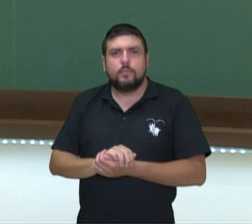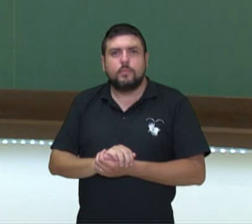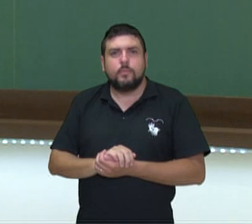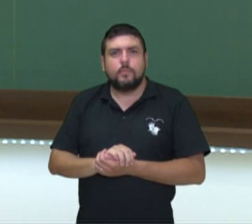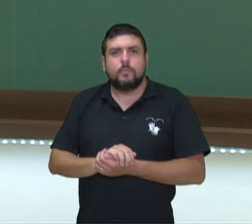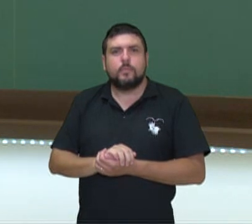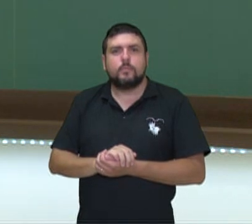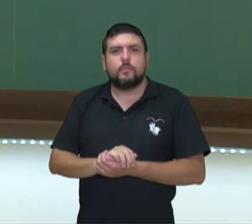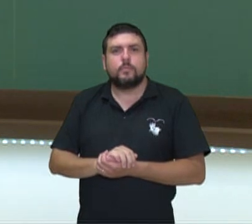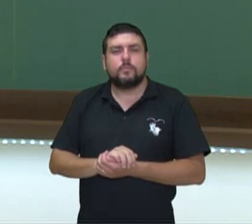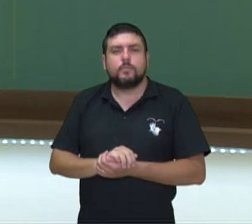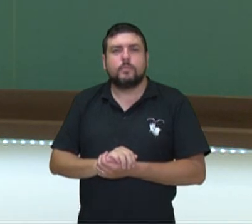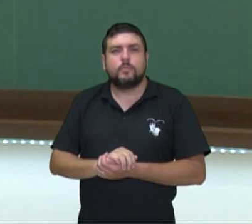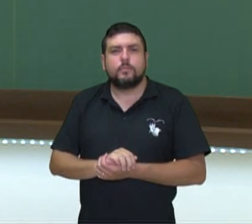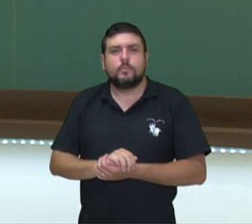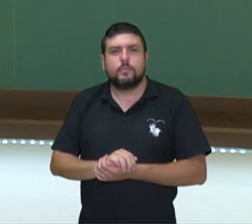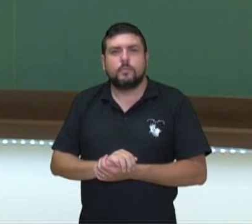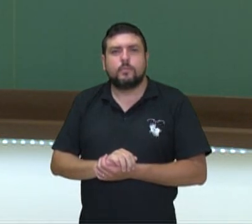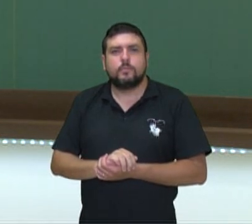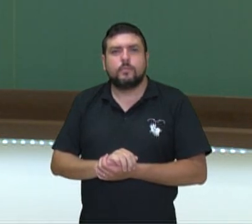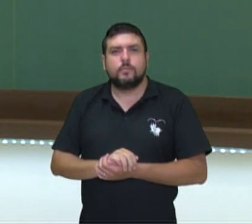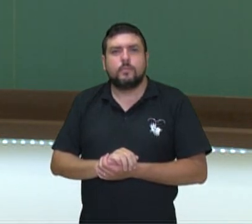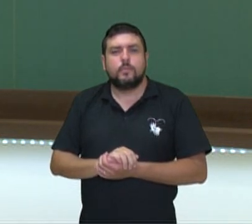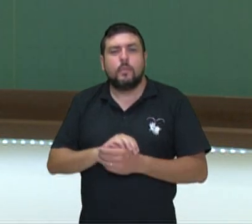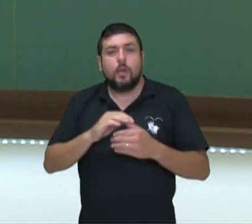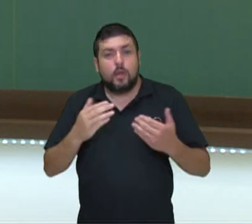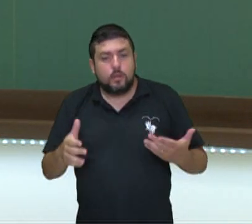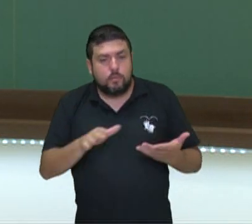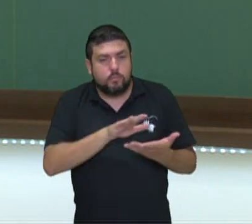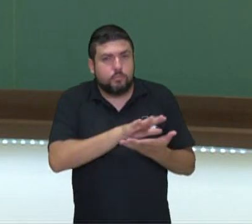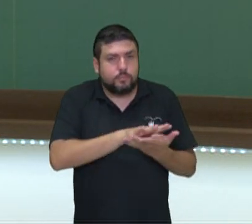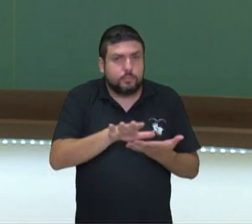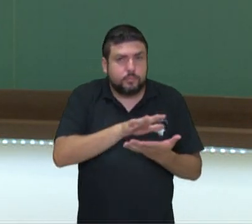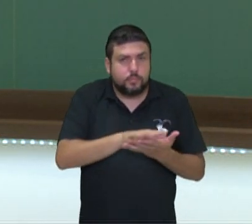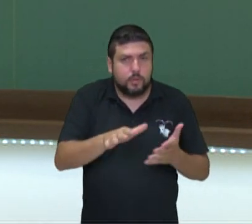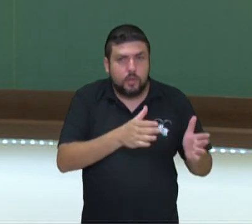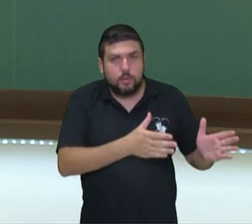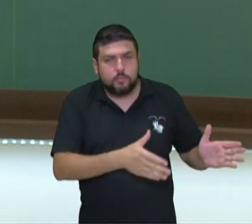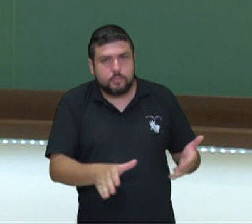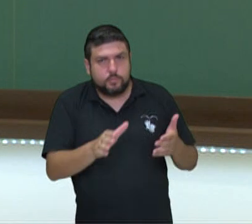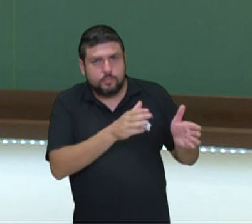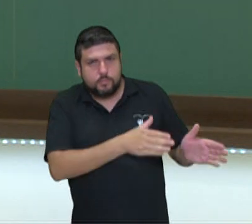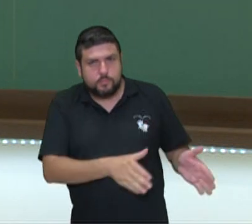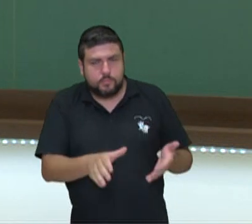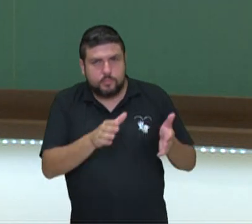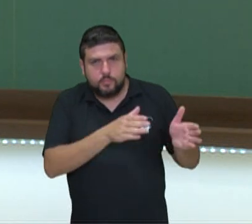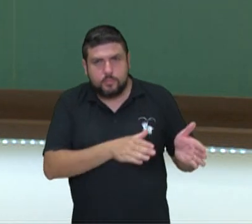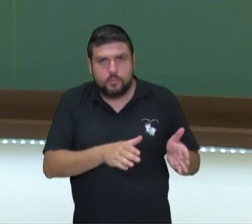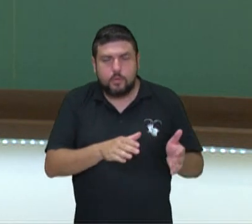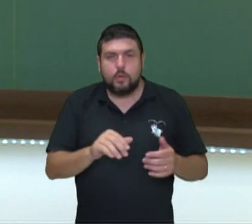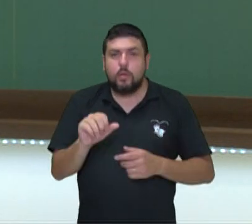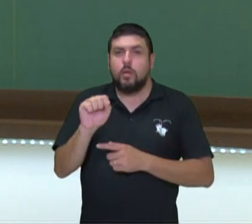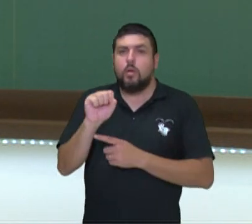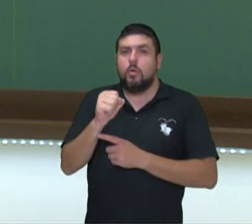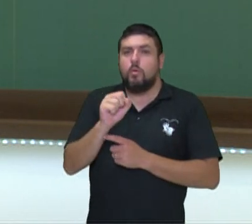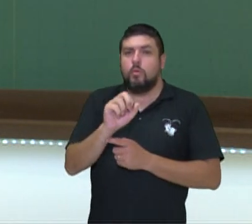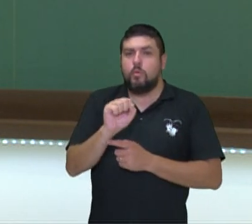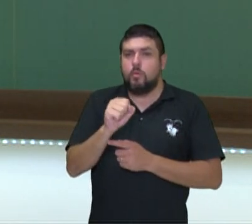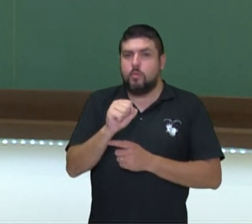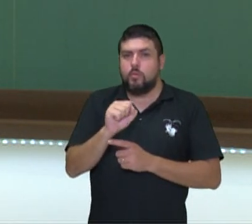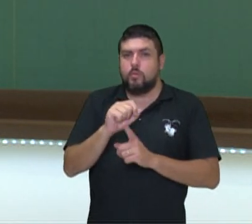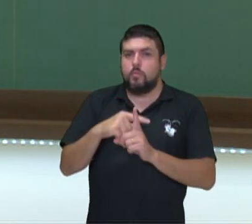você chame de X, ok? Então, o custo de produção desse material é 8 mais